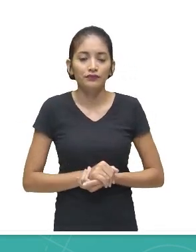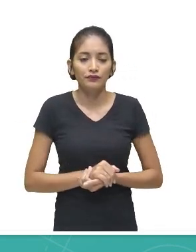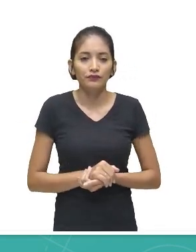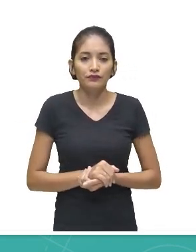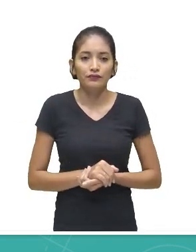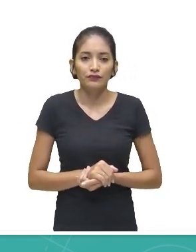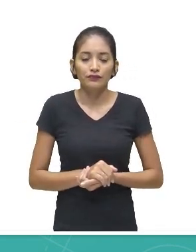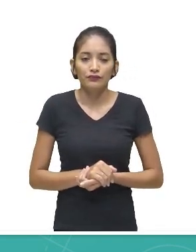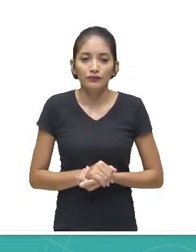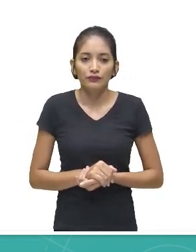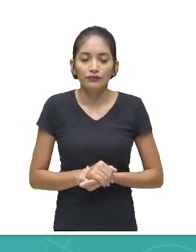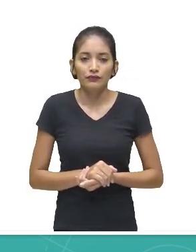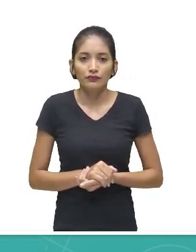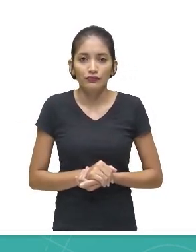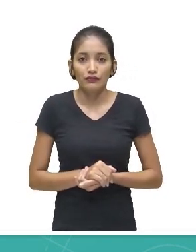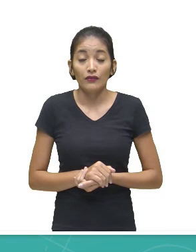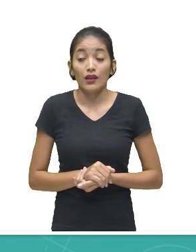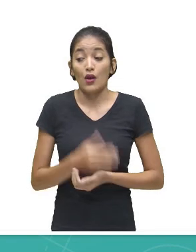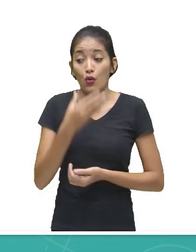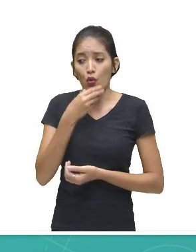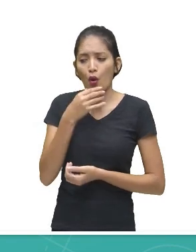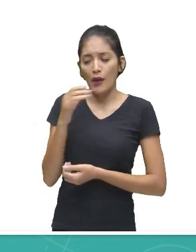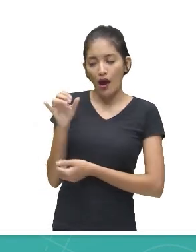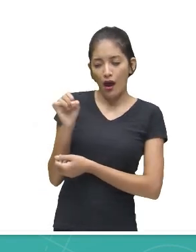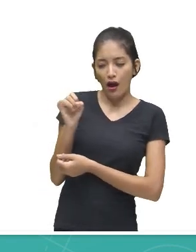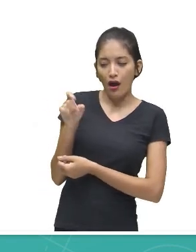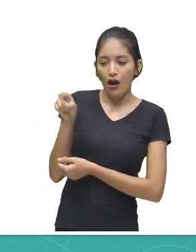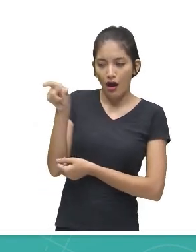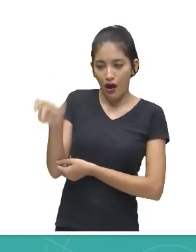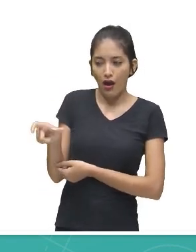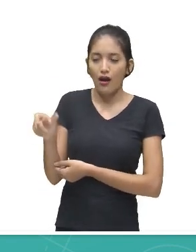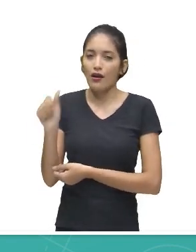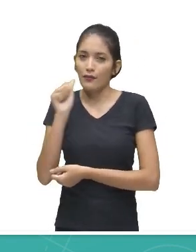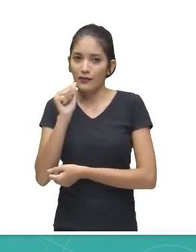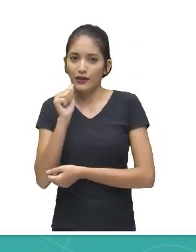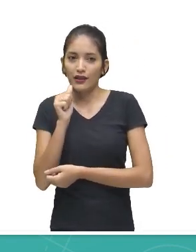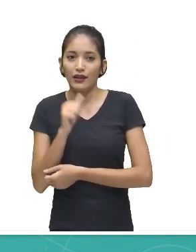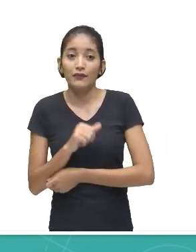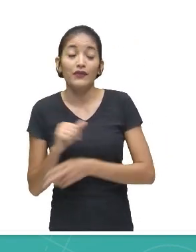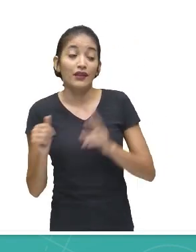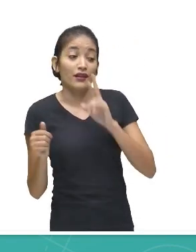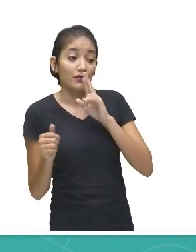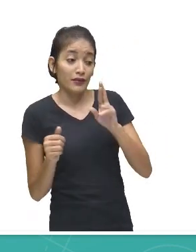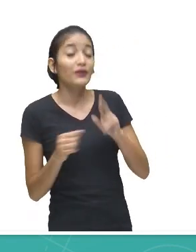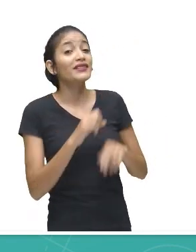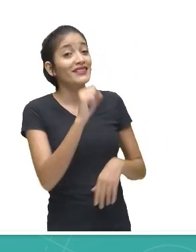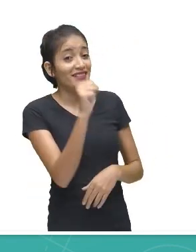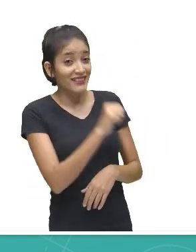Já que o rapaz está paquerando a moça, né? Sim, ele responde sim.